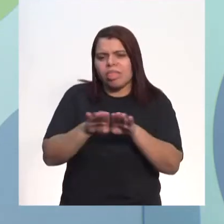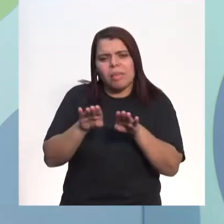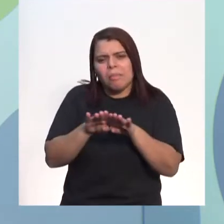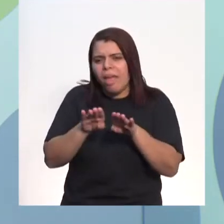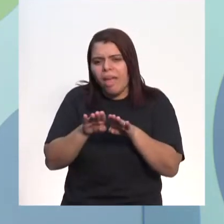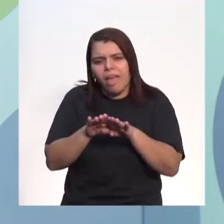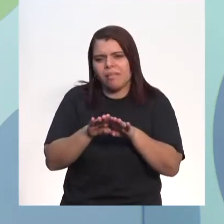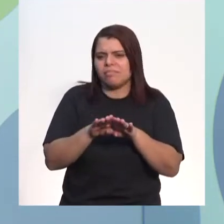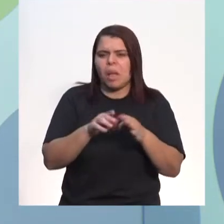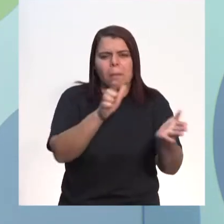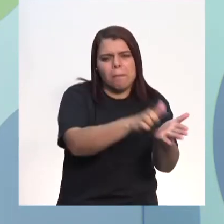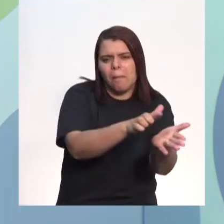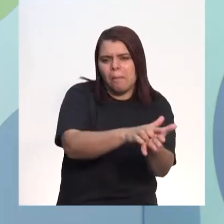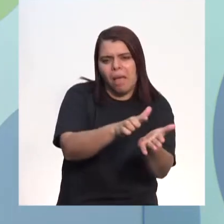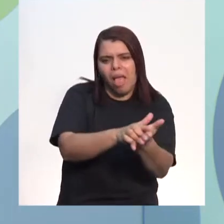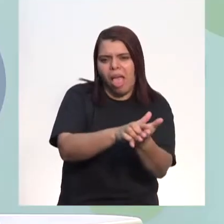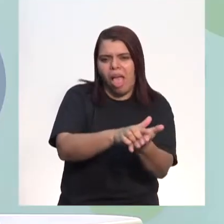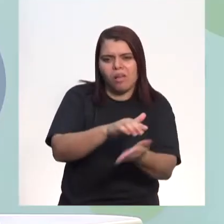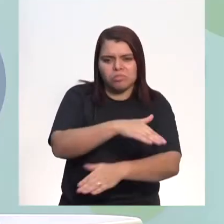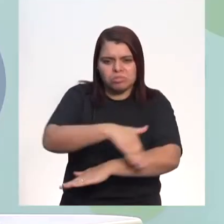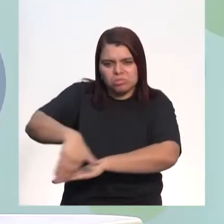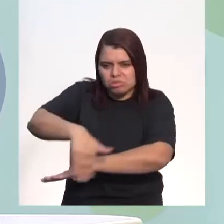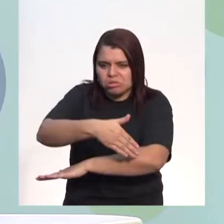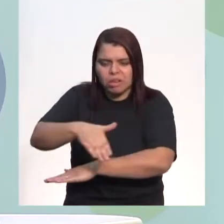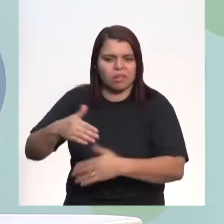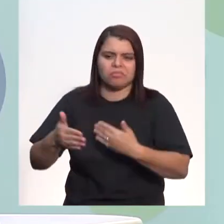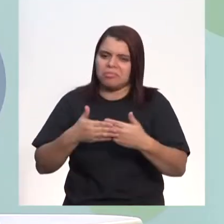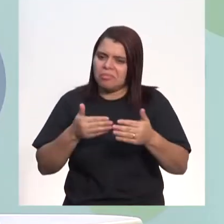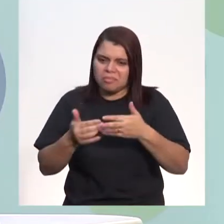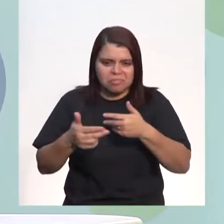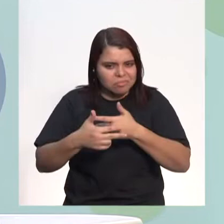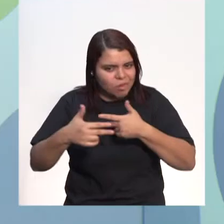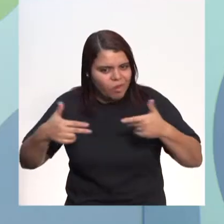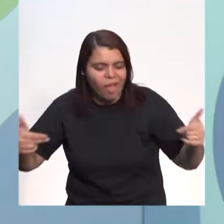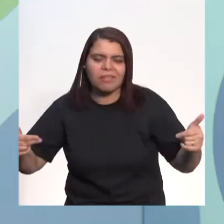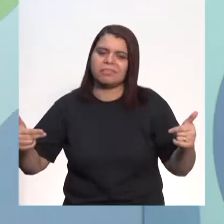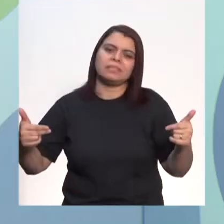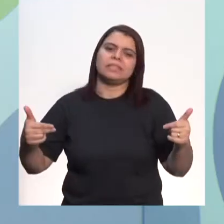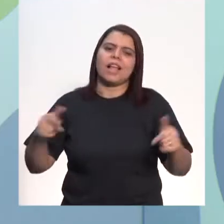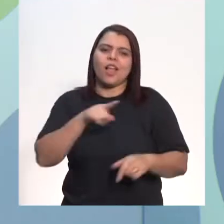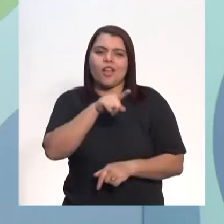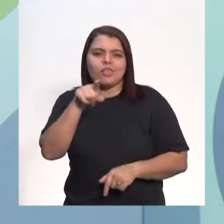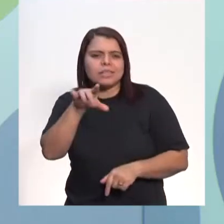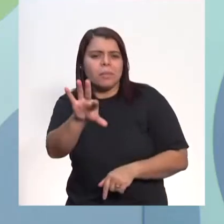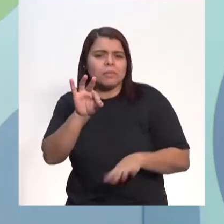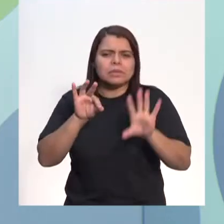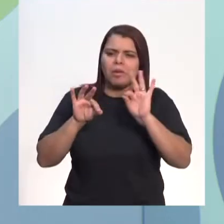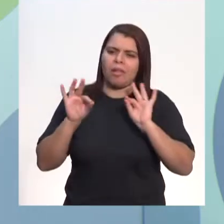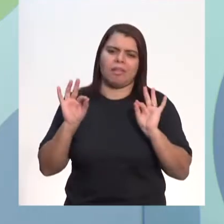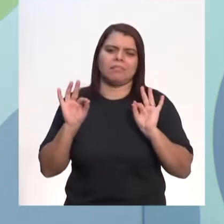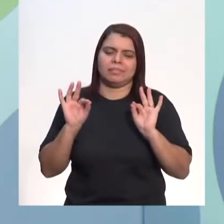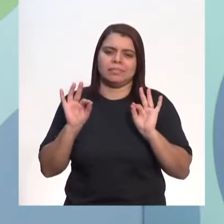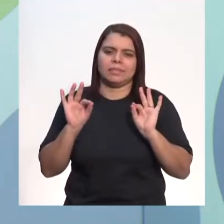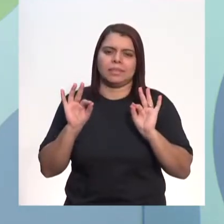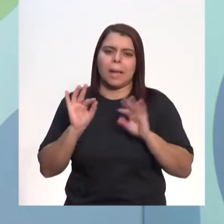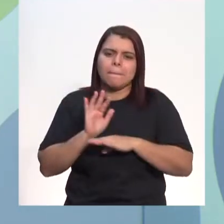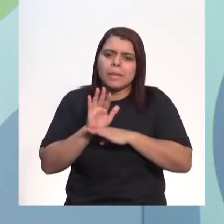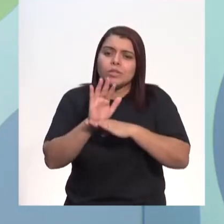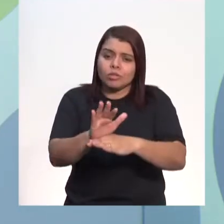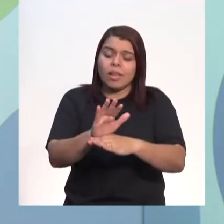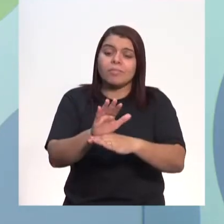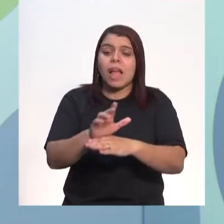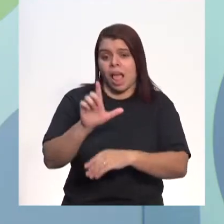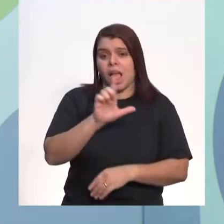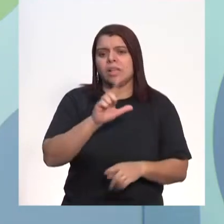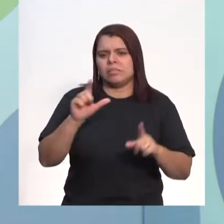no papel, no chão. Então, de formas variadas, para que conseguisse. E ela levou letra móvel